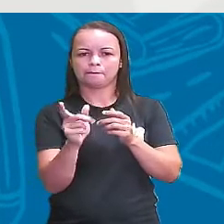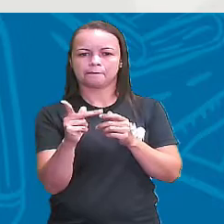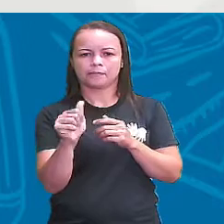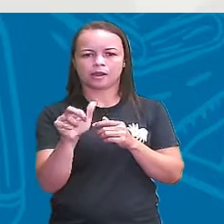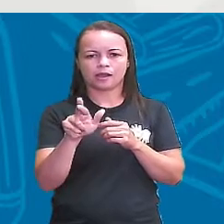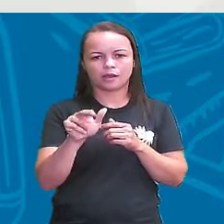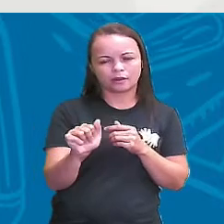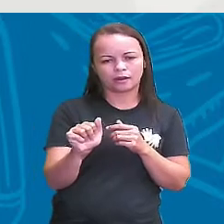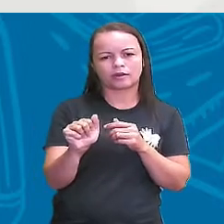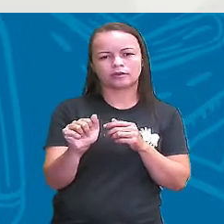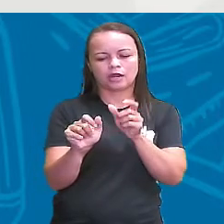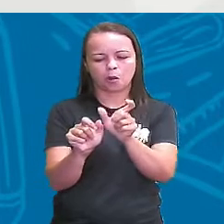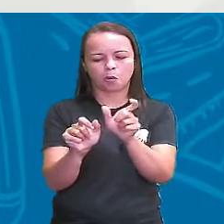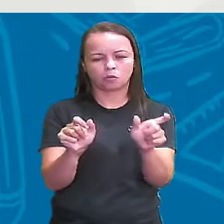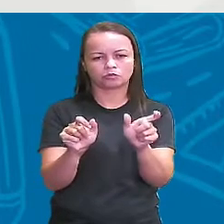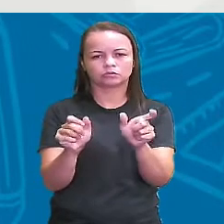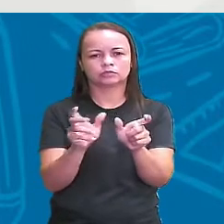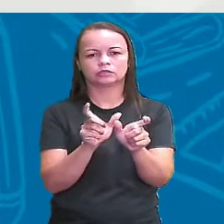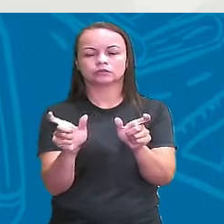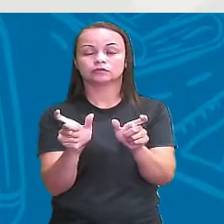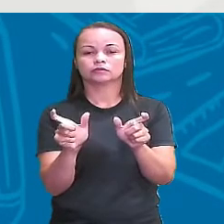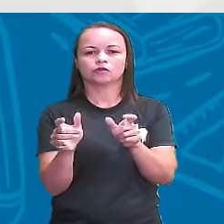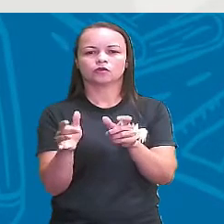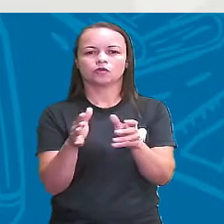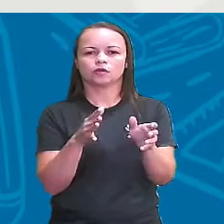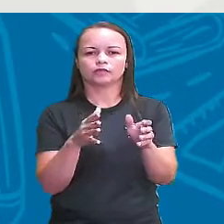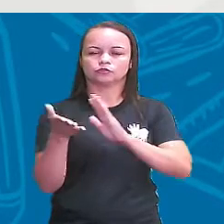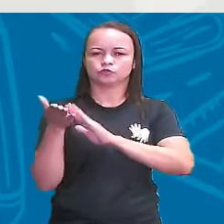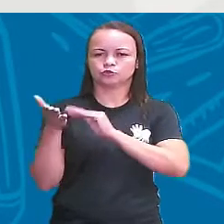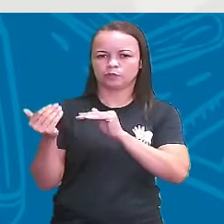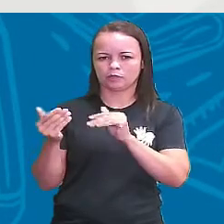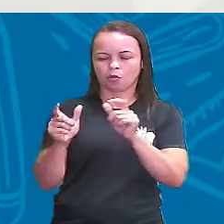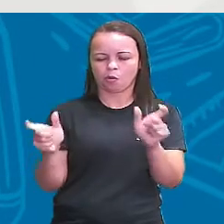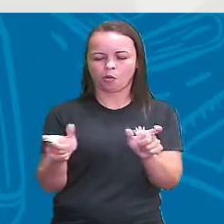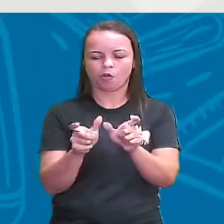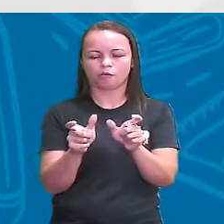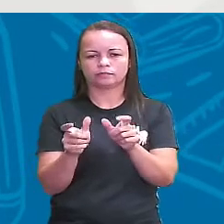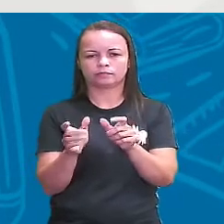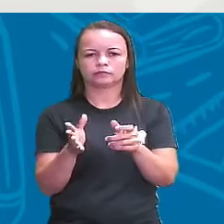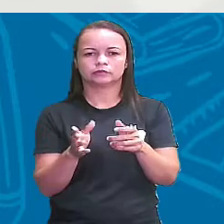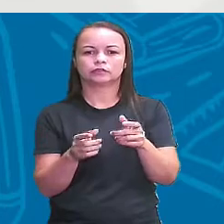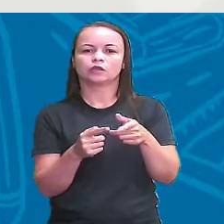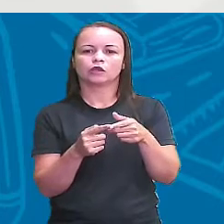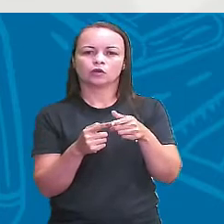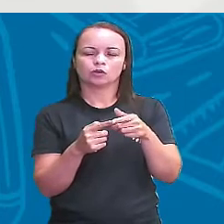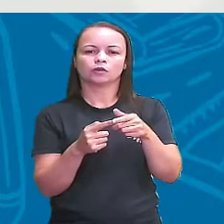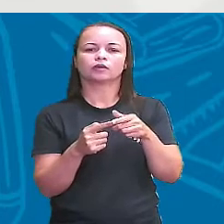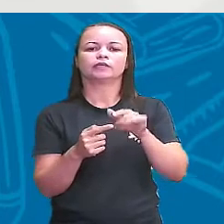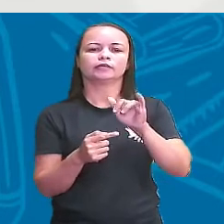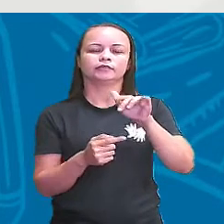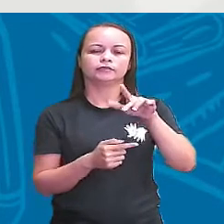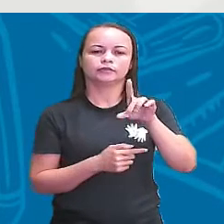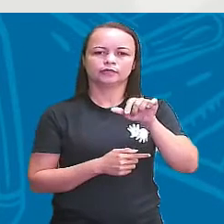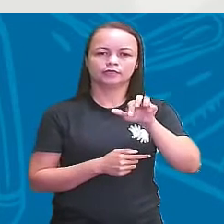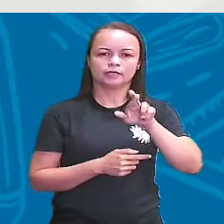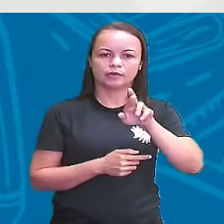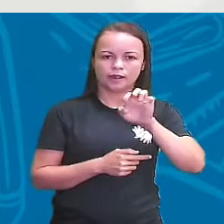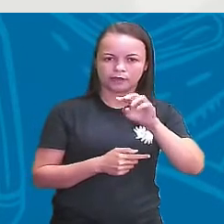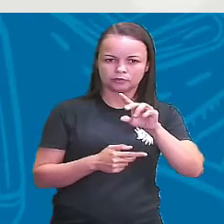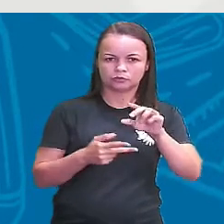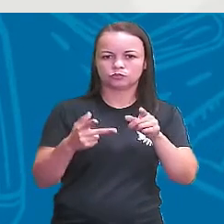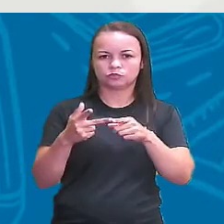ordem de colocação dos pronomes de língua espanhola, a gente tem, primeiro vem o complemento indireto,